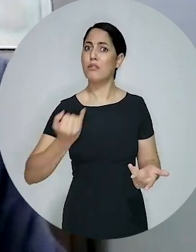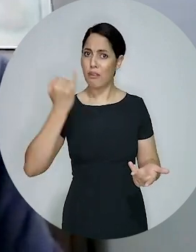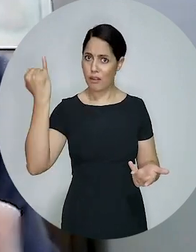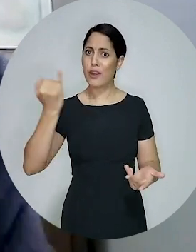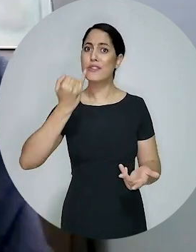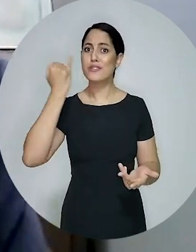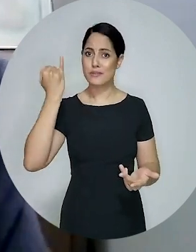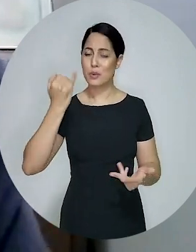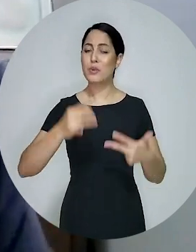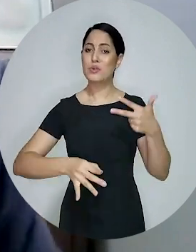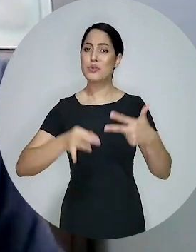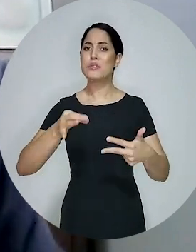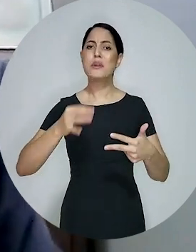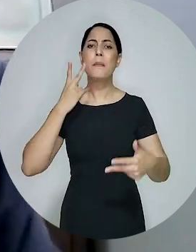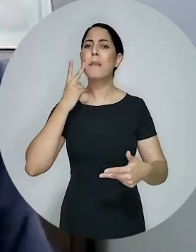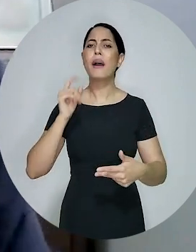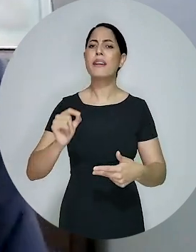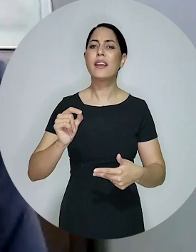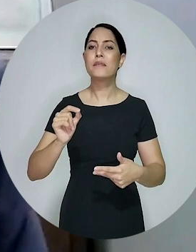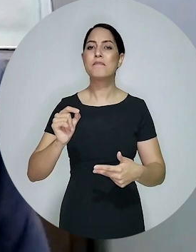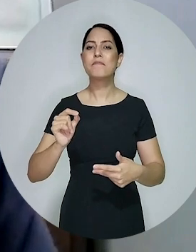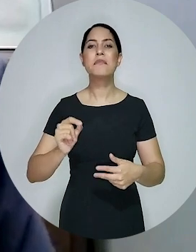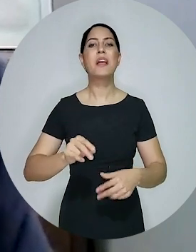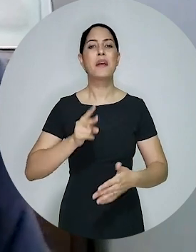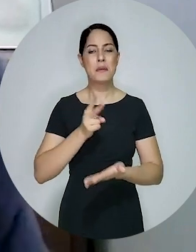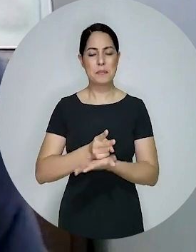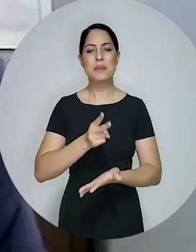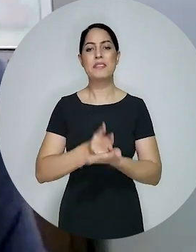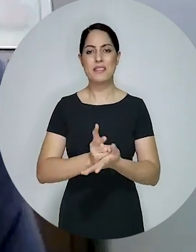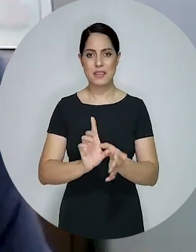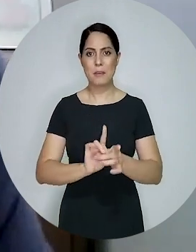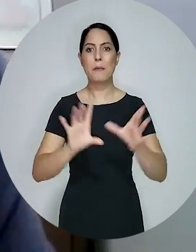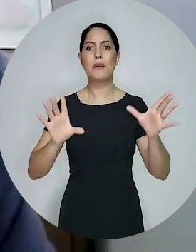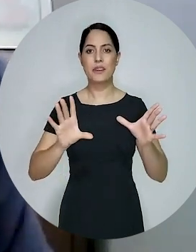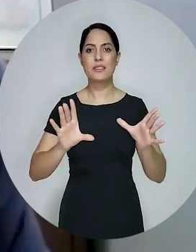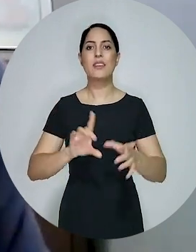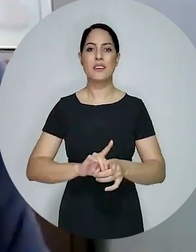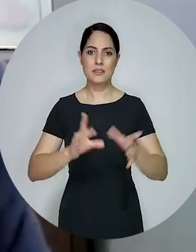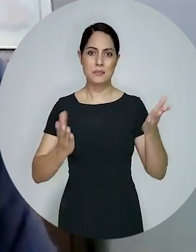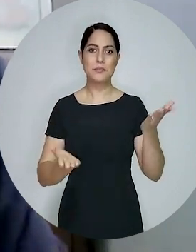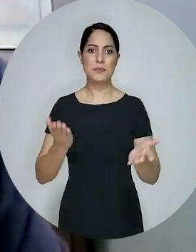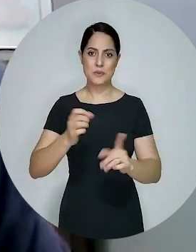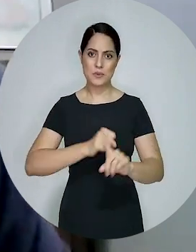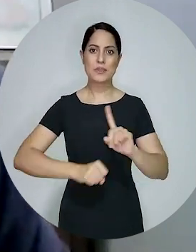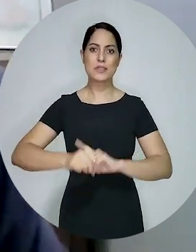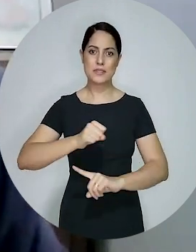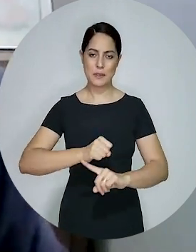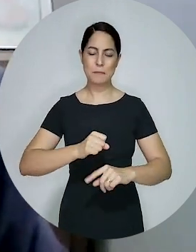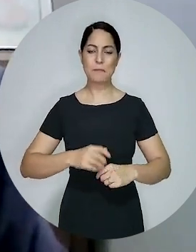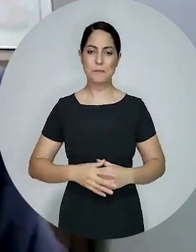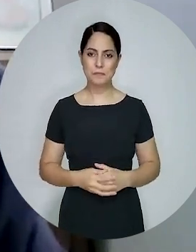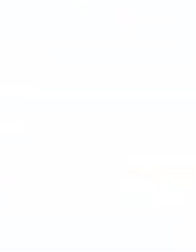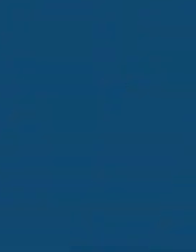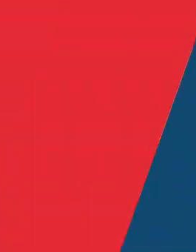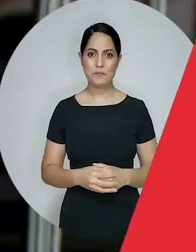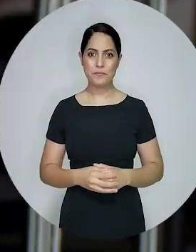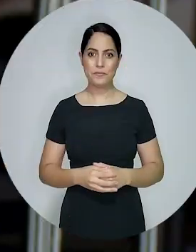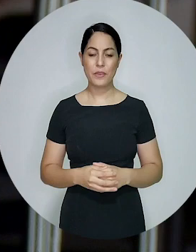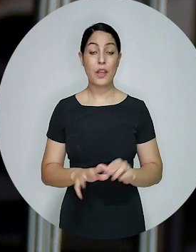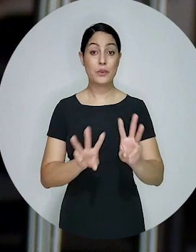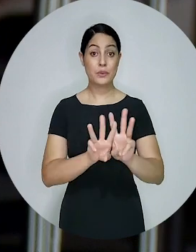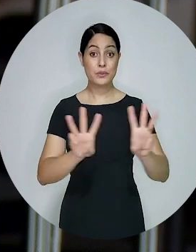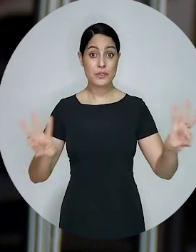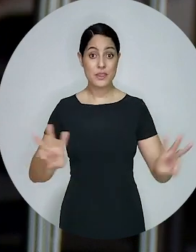é importantíssimo para a manutenção e para o equilíbrio da democracia na nossa sociedade.